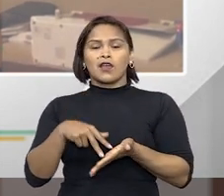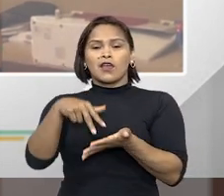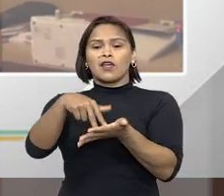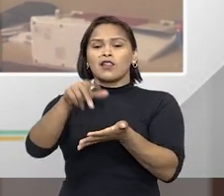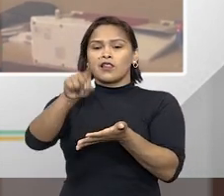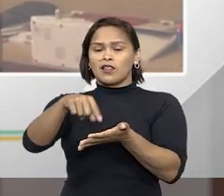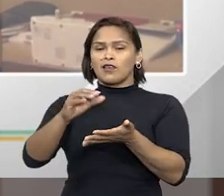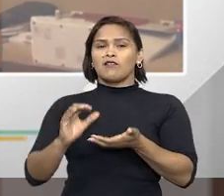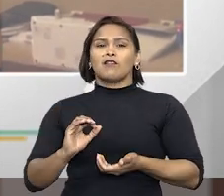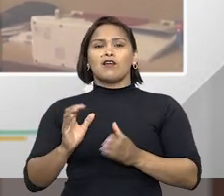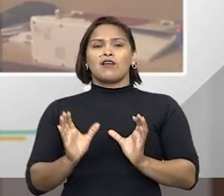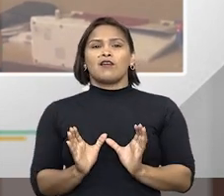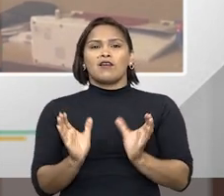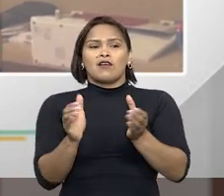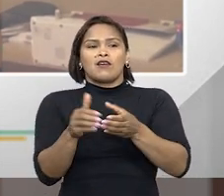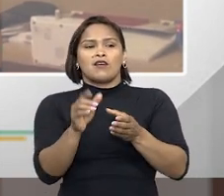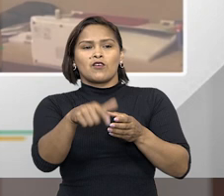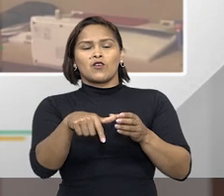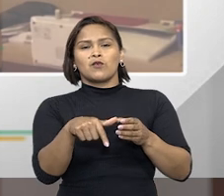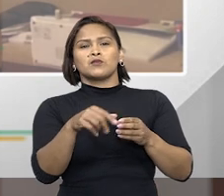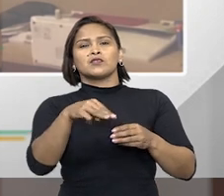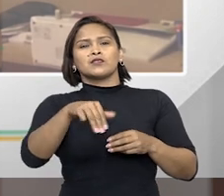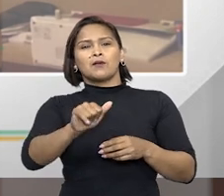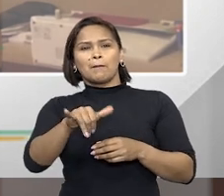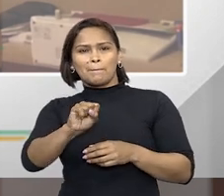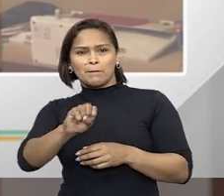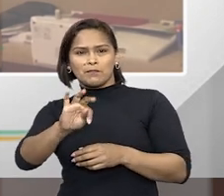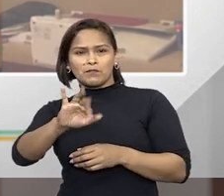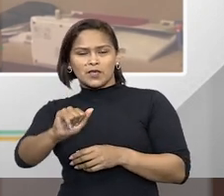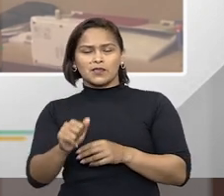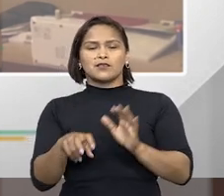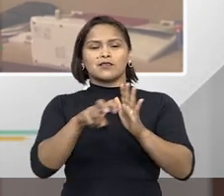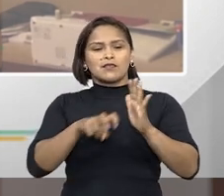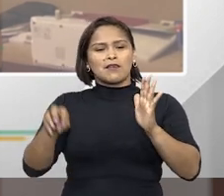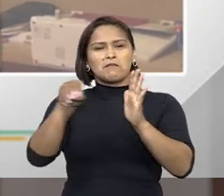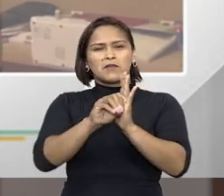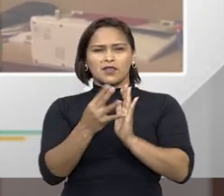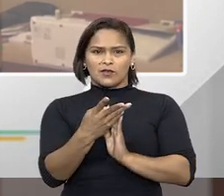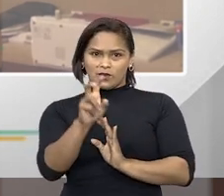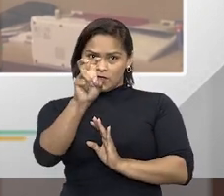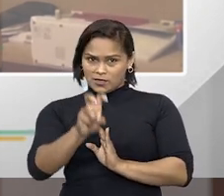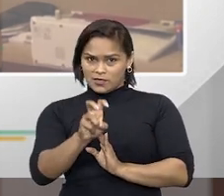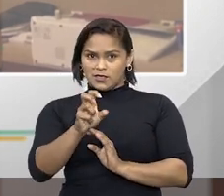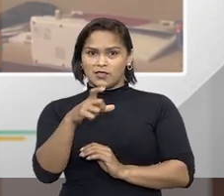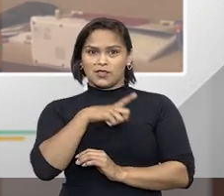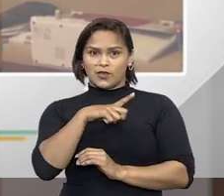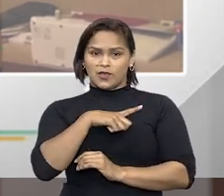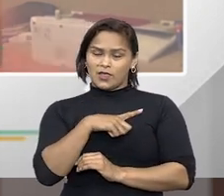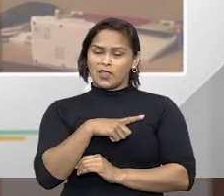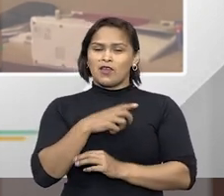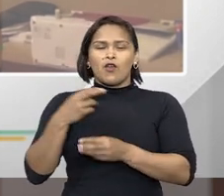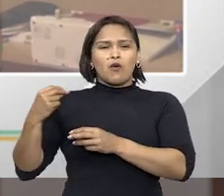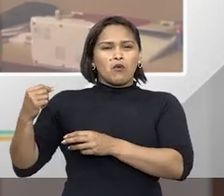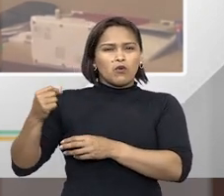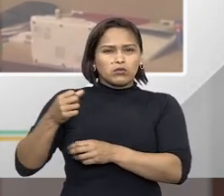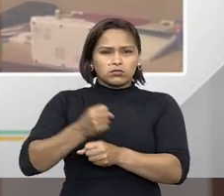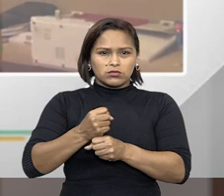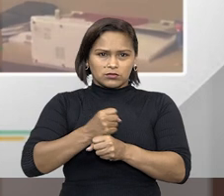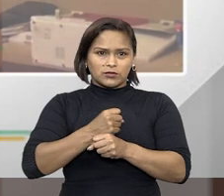à comissão mista que cuidava da Emenda 45, que teve o número de 45.